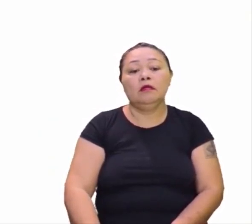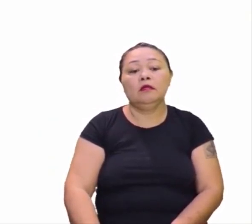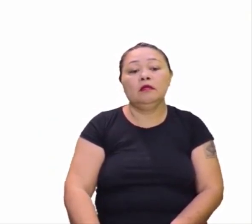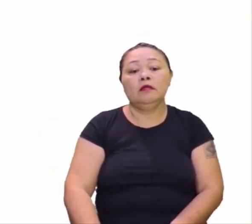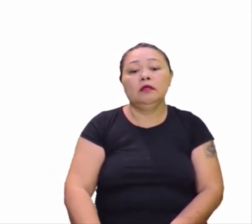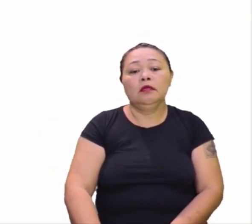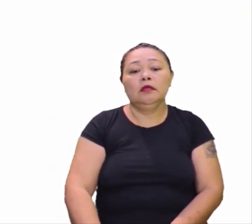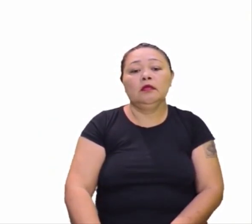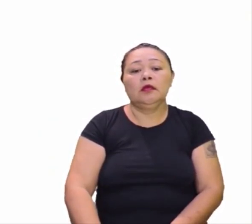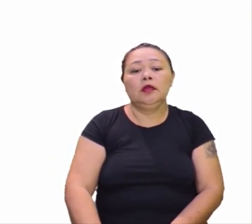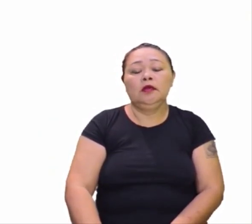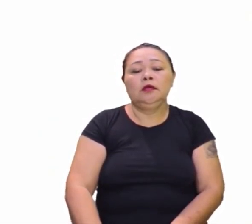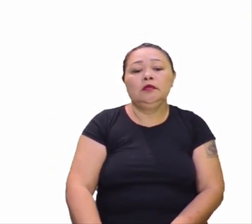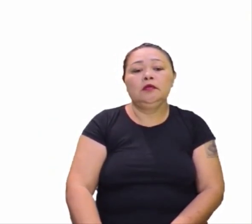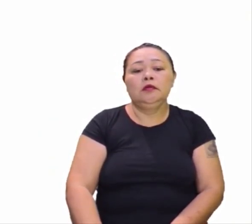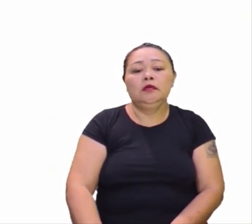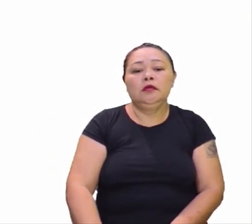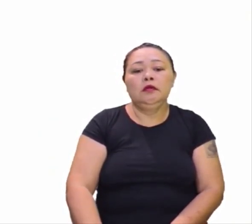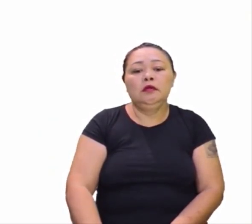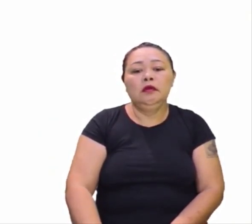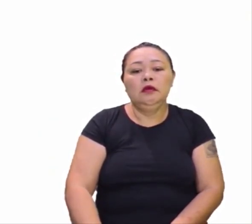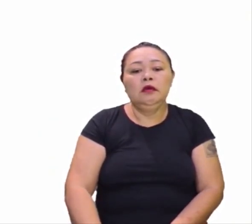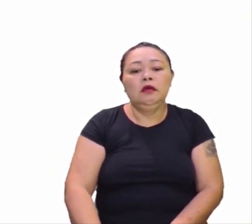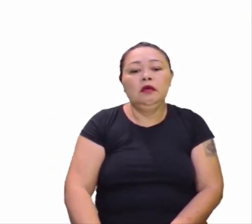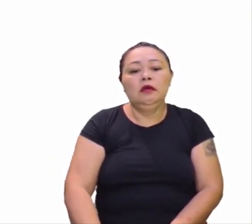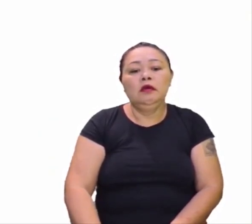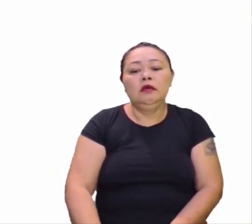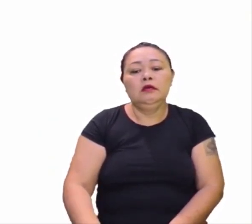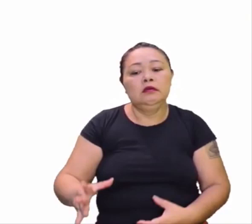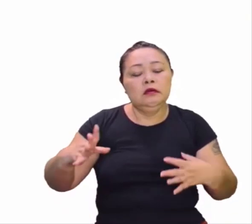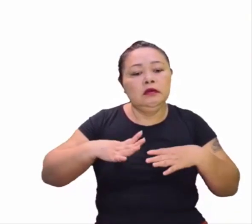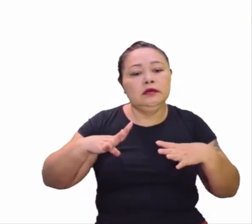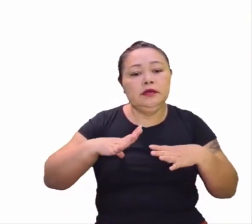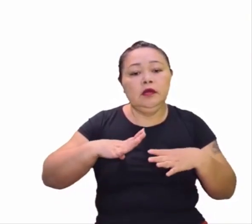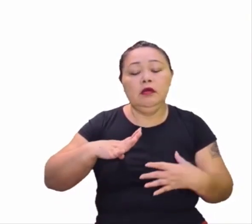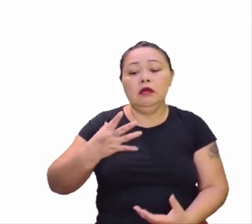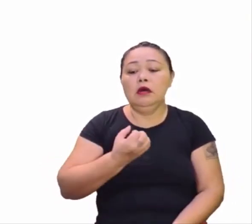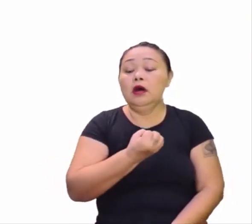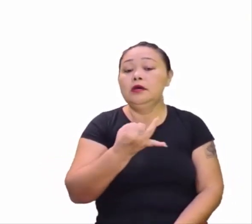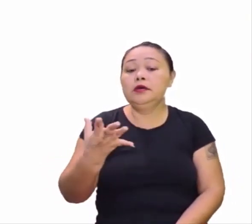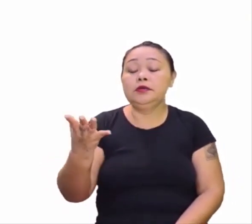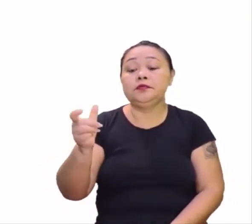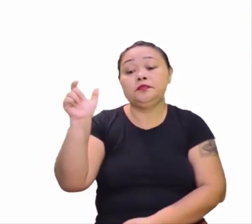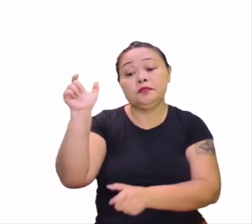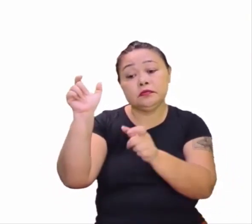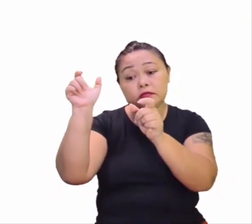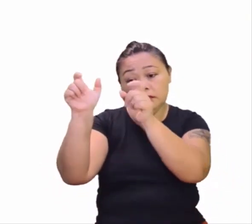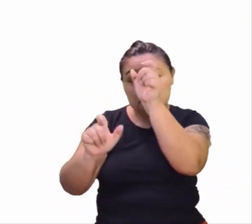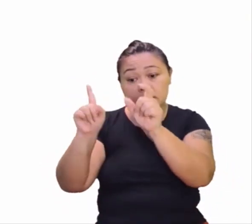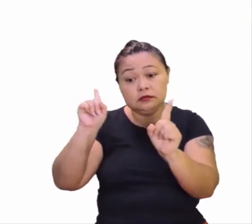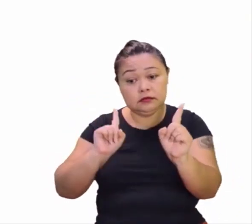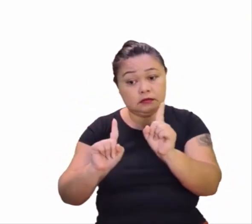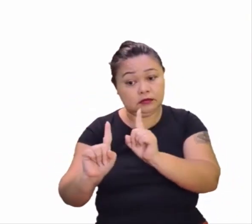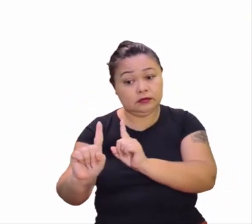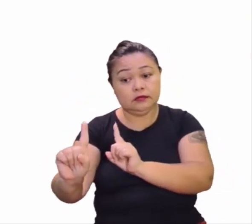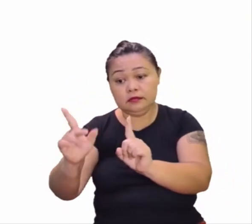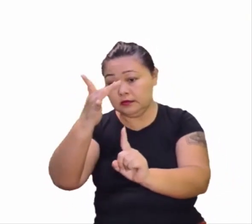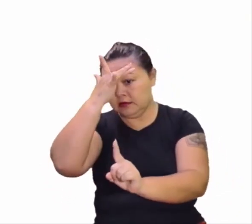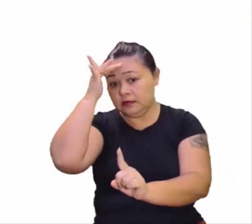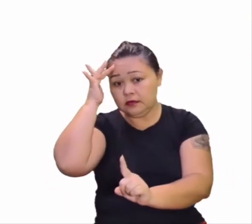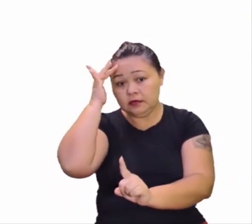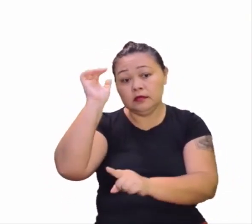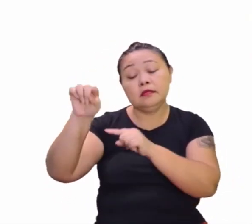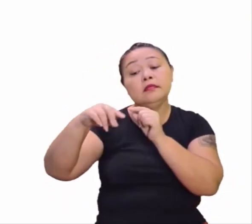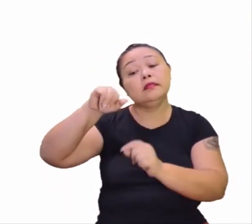Porto Velho é a cidade com o maior número de habitantes.